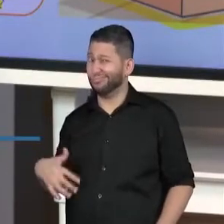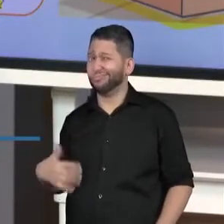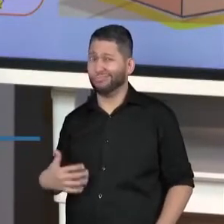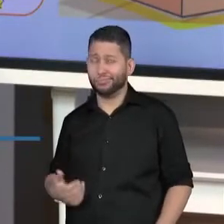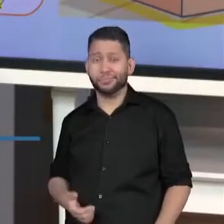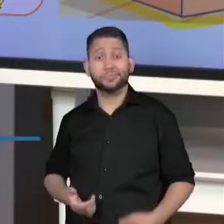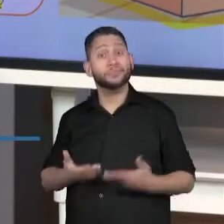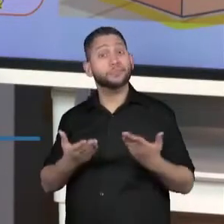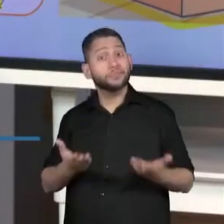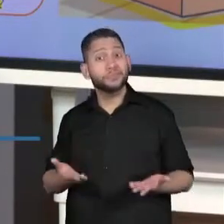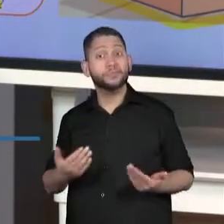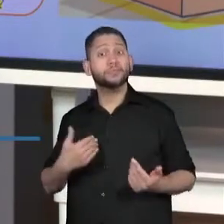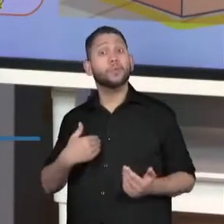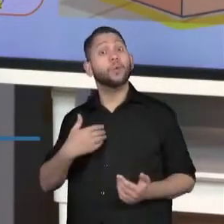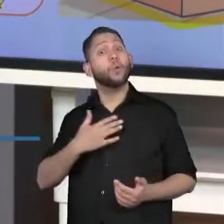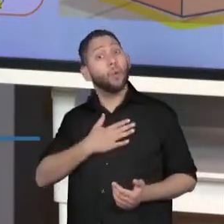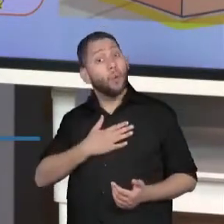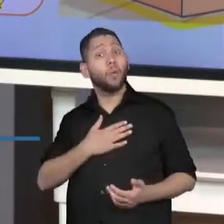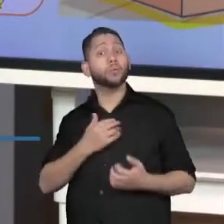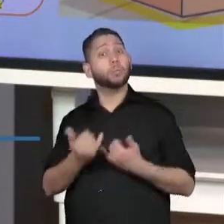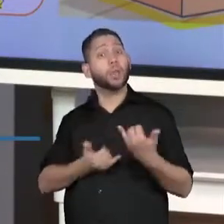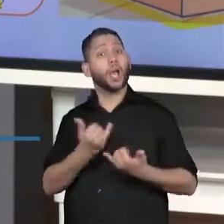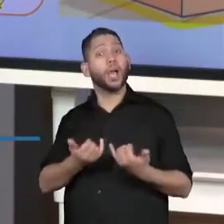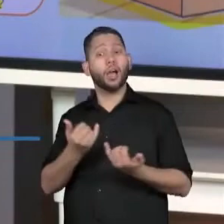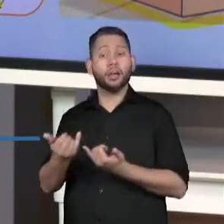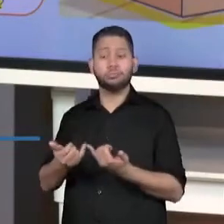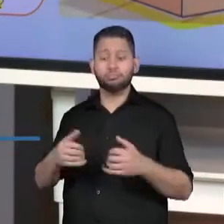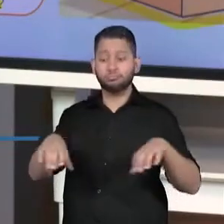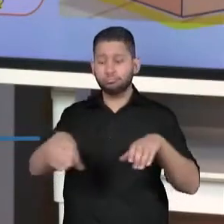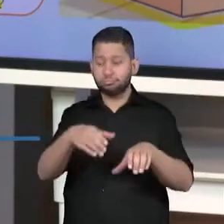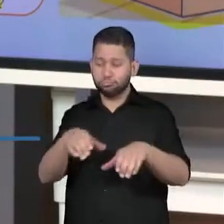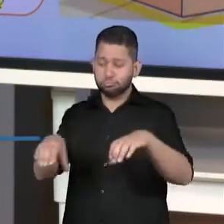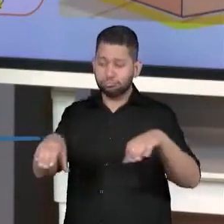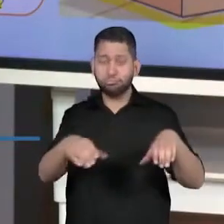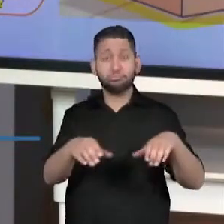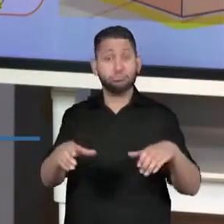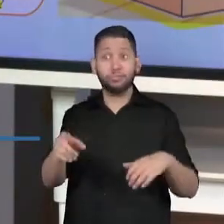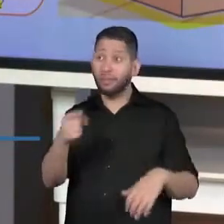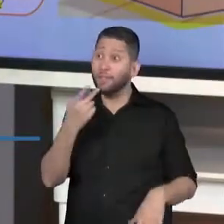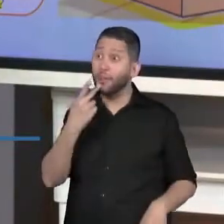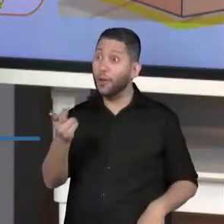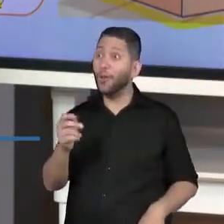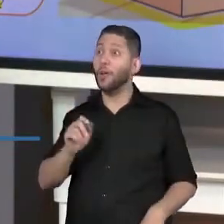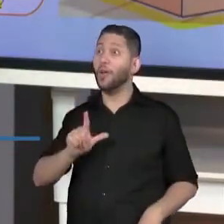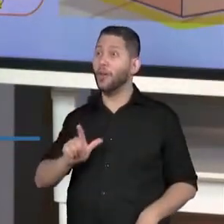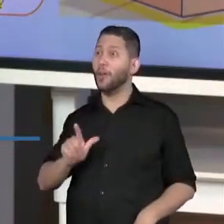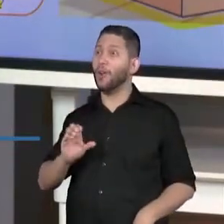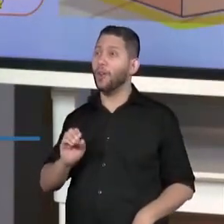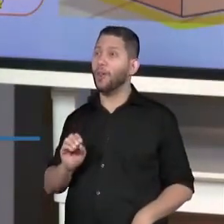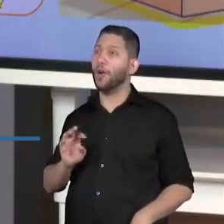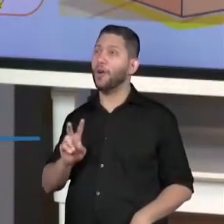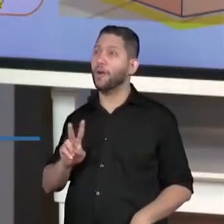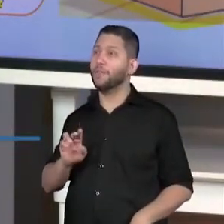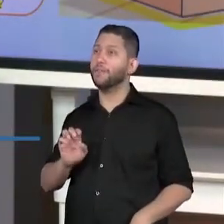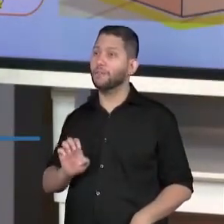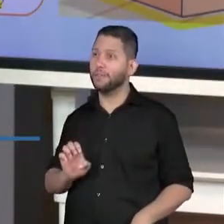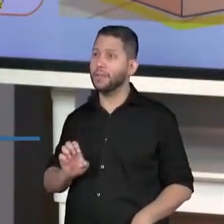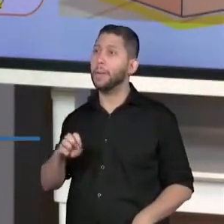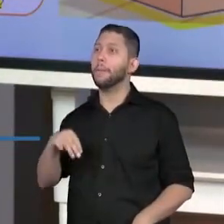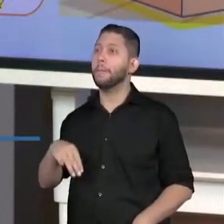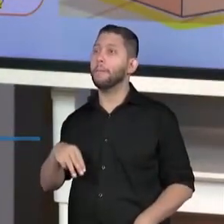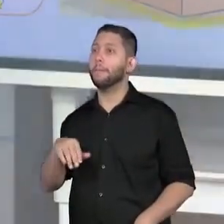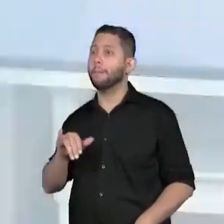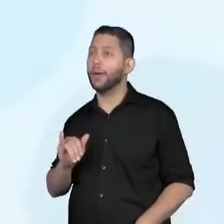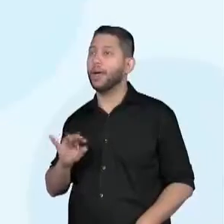I love playing with my toys. Ela também gosta muito de brincar com os brinquedos dela. Então, na parte de roupas é o que a gente vai ver.